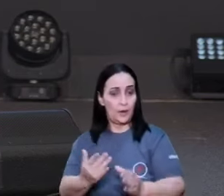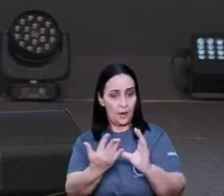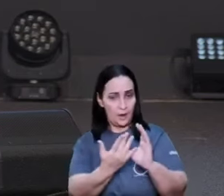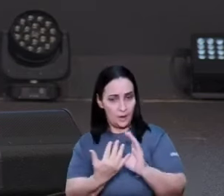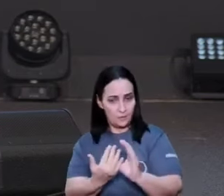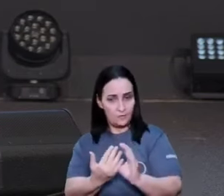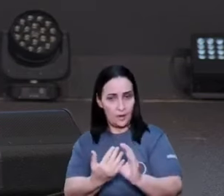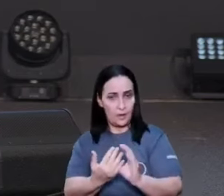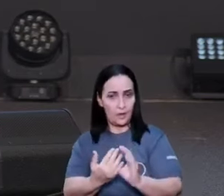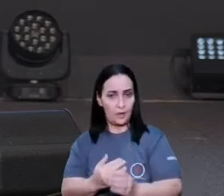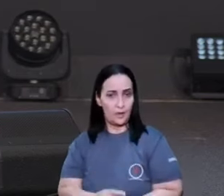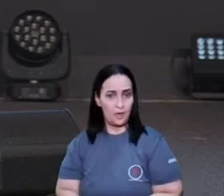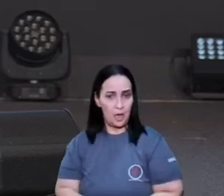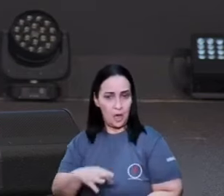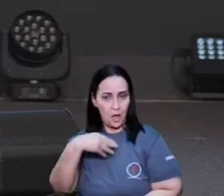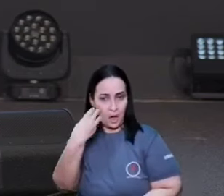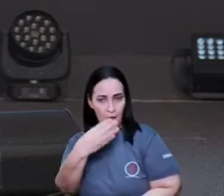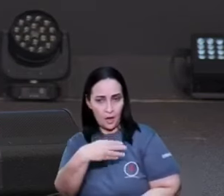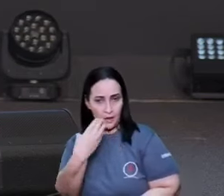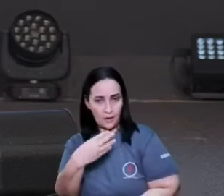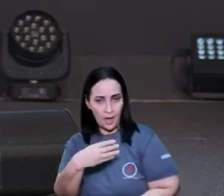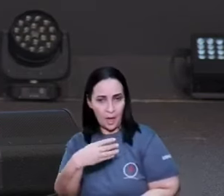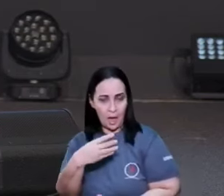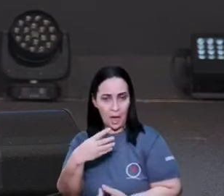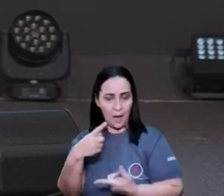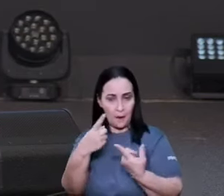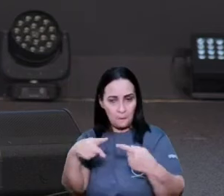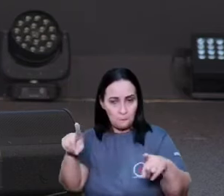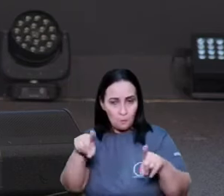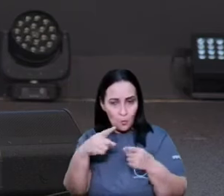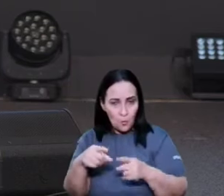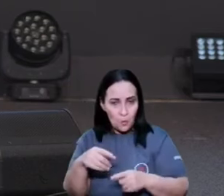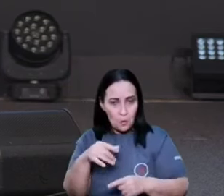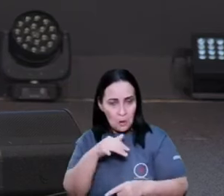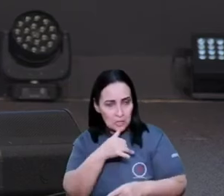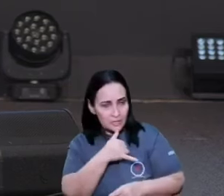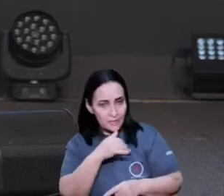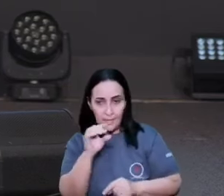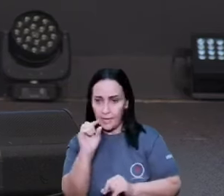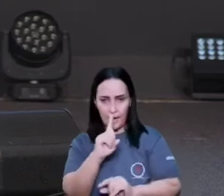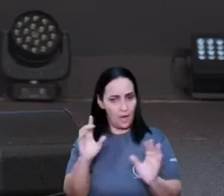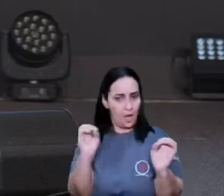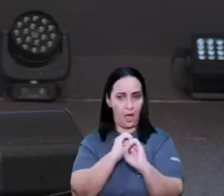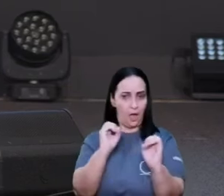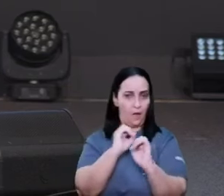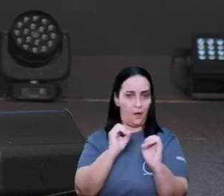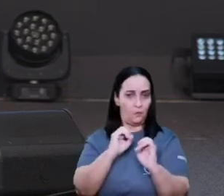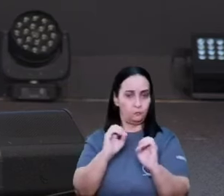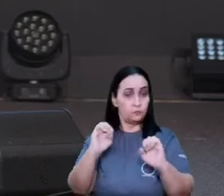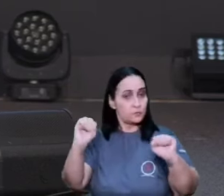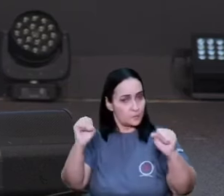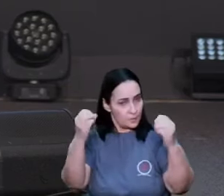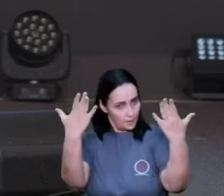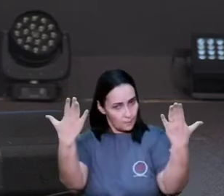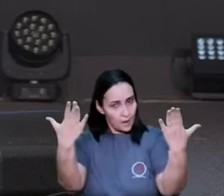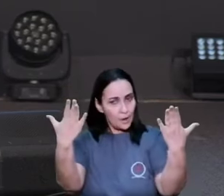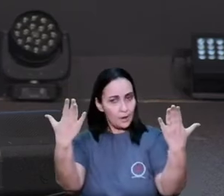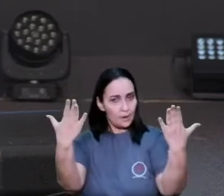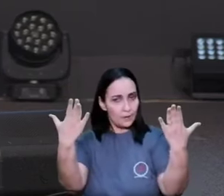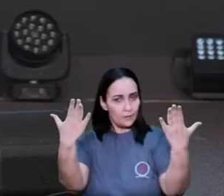deixei cantar nenhuma música de velório levei instrumento músico fizemos uma celebração uma